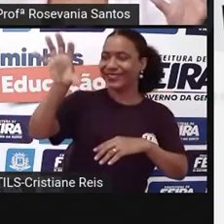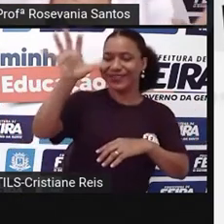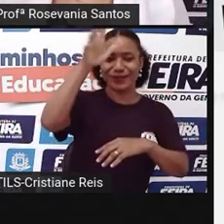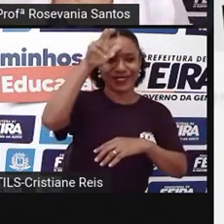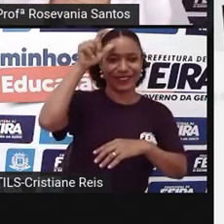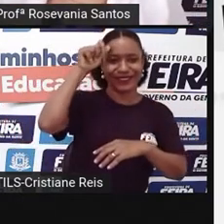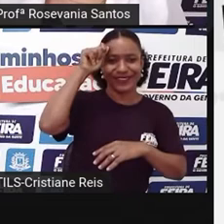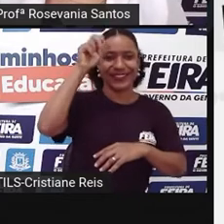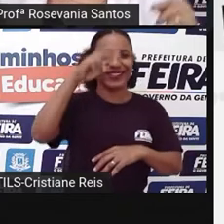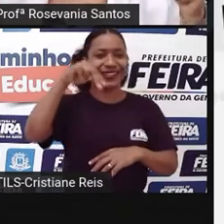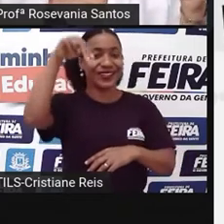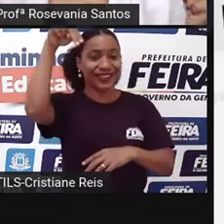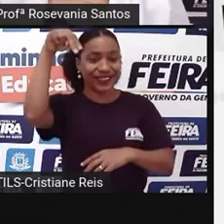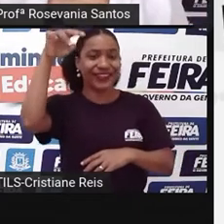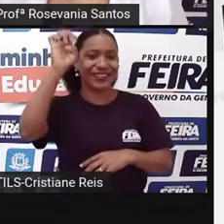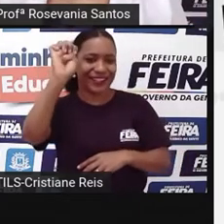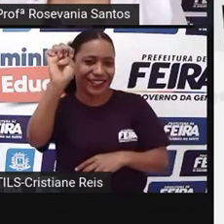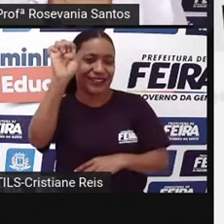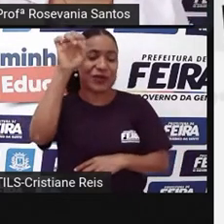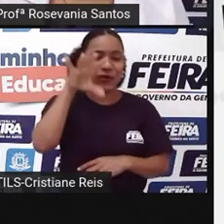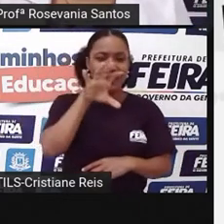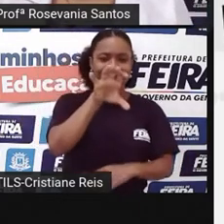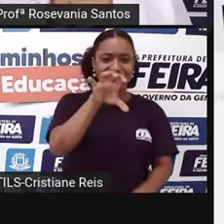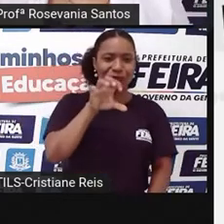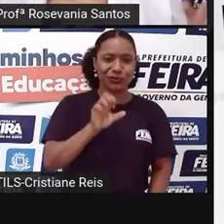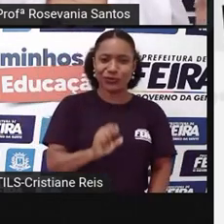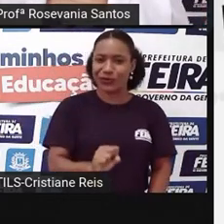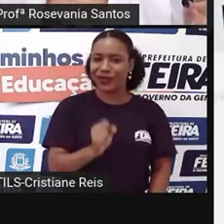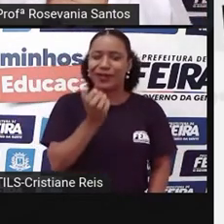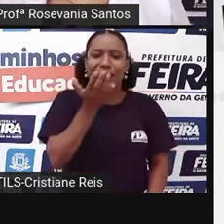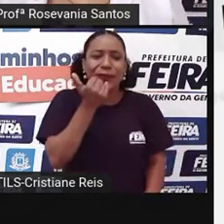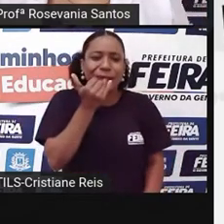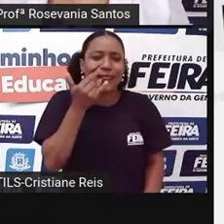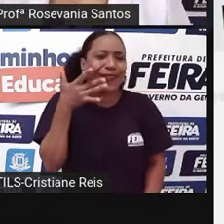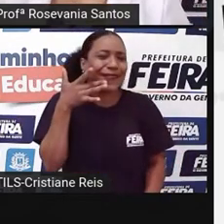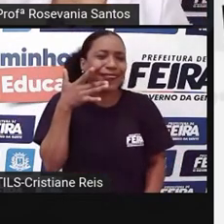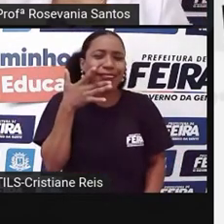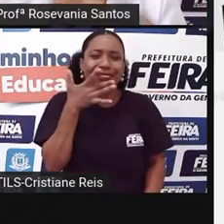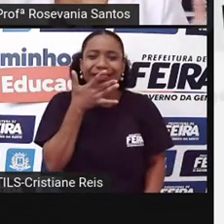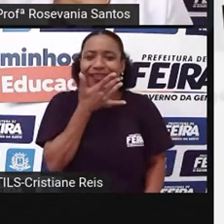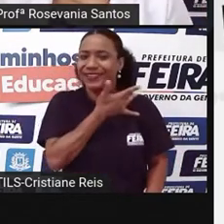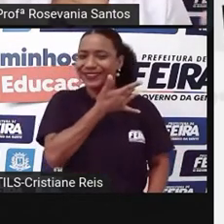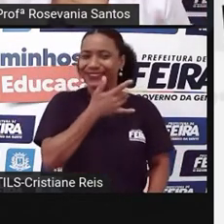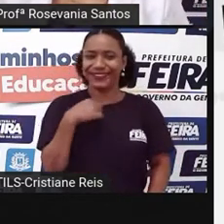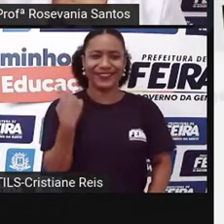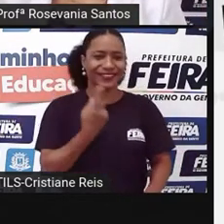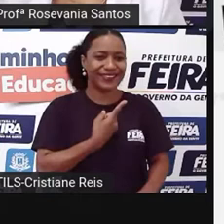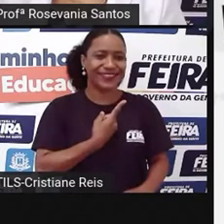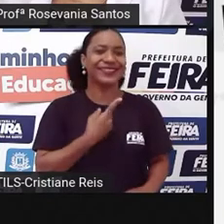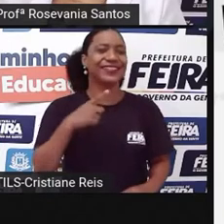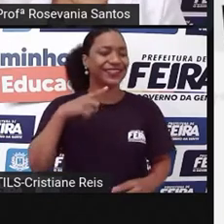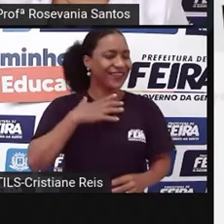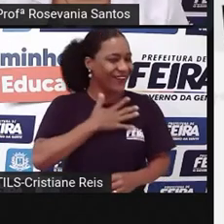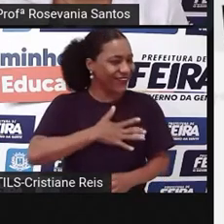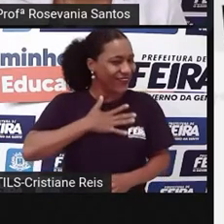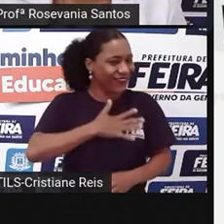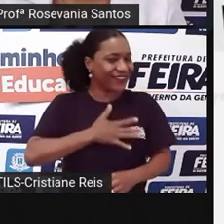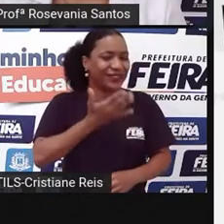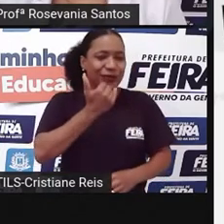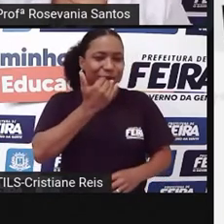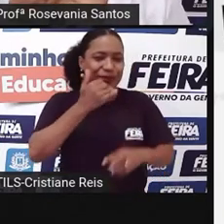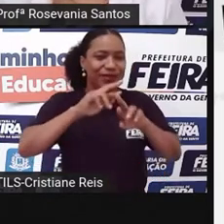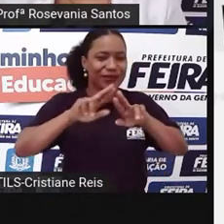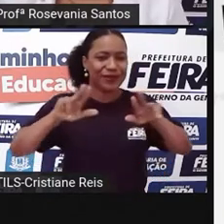Nordeste, na região Centro-Sul, é comida boa, né? Isso a gente gosta e a gente tem essa característica de receber